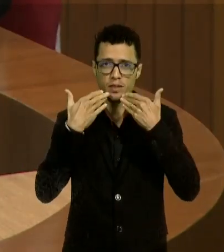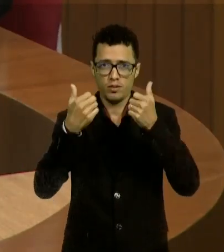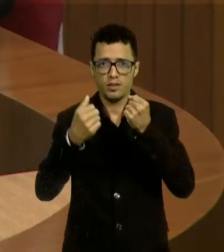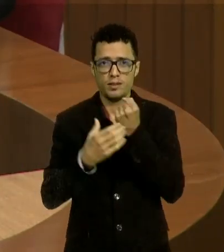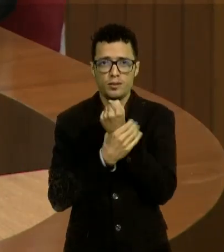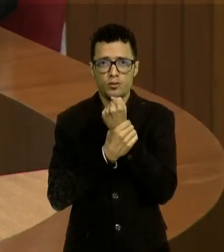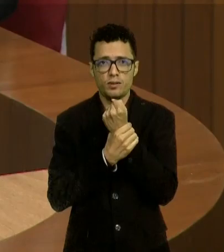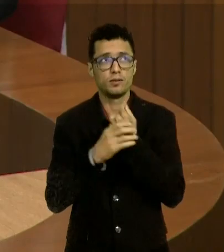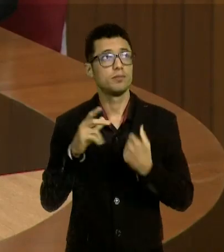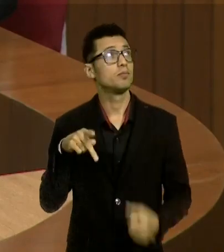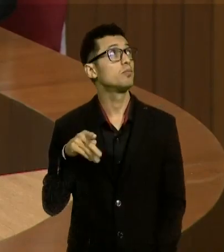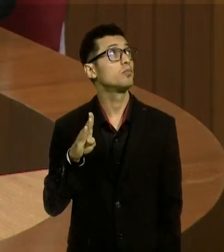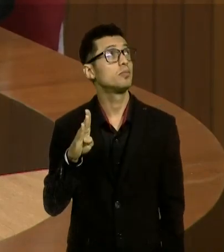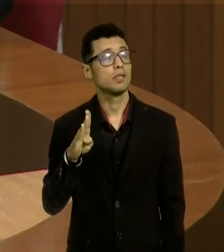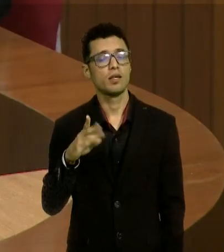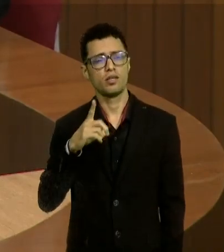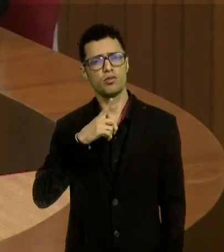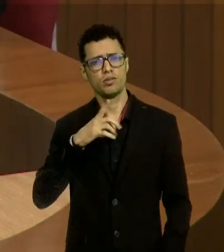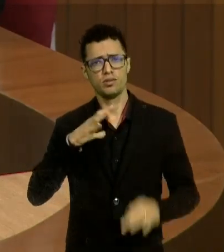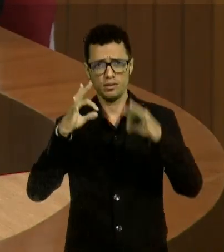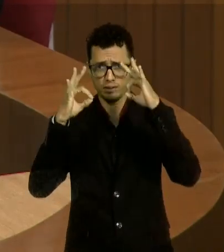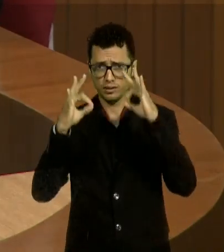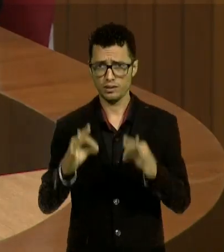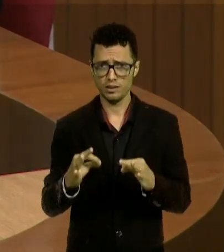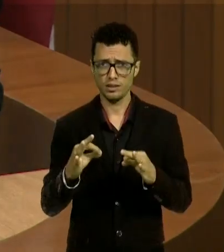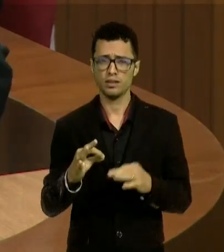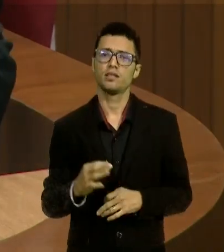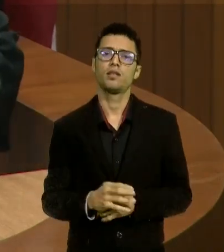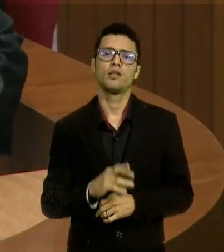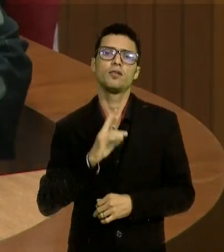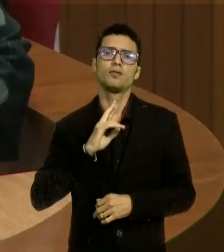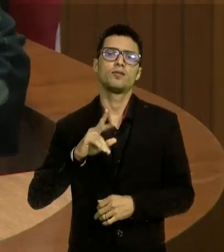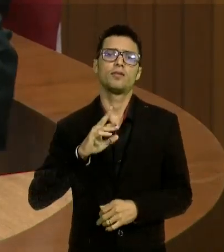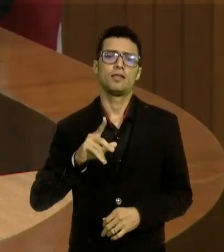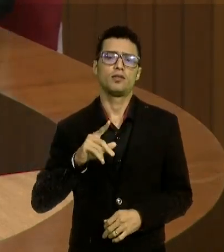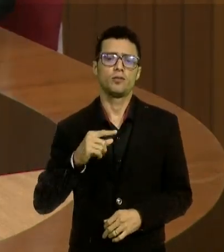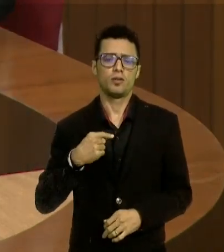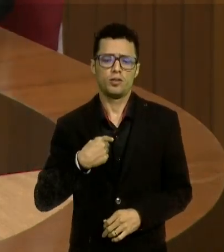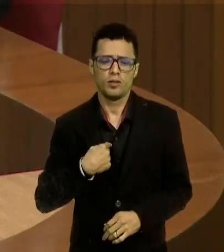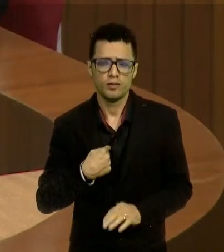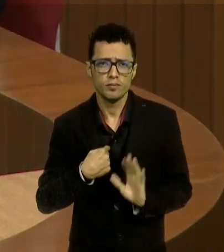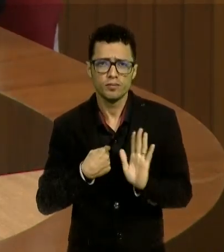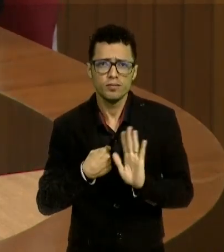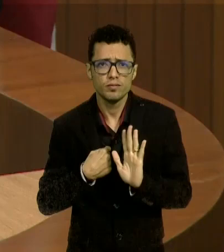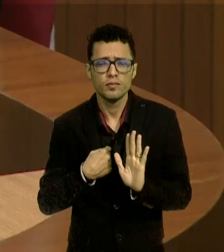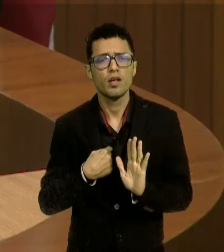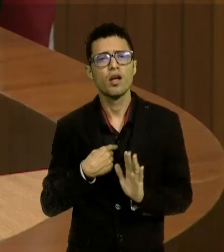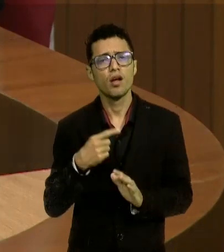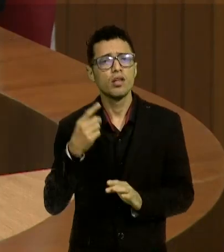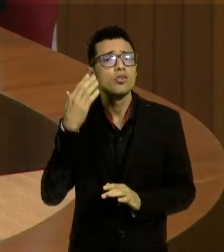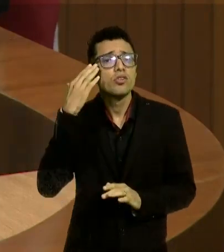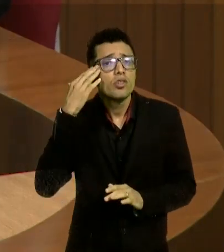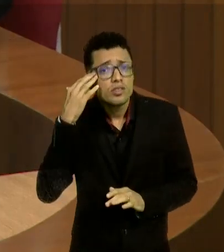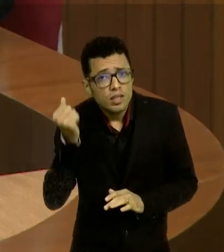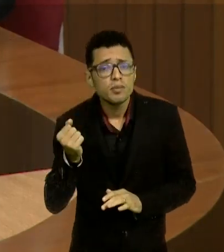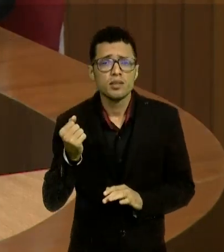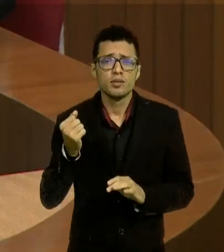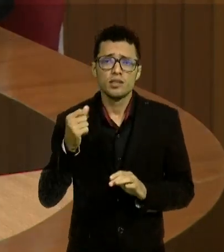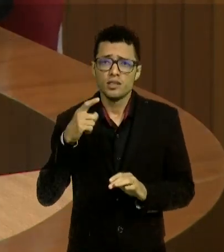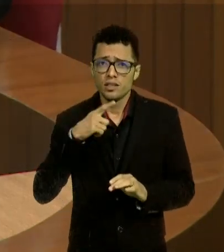Porque eu tenho certeza que não só eu, mas todos vocês sabem que segurança é um